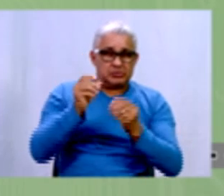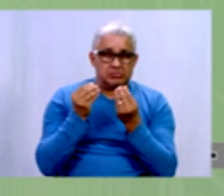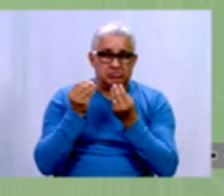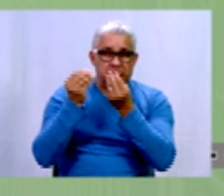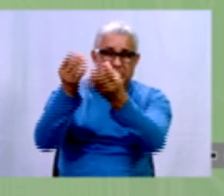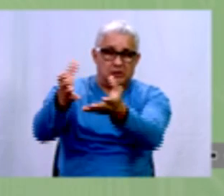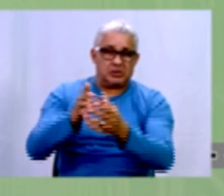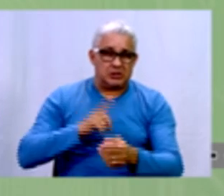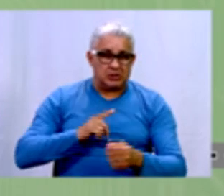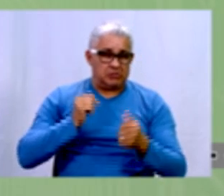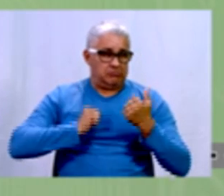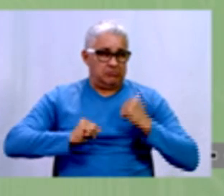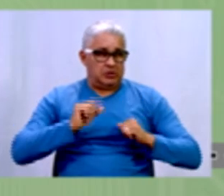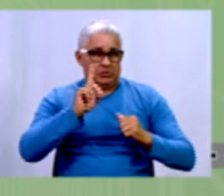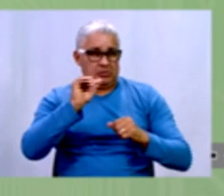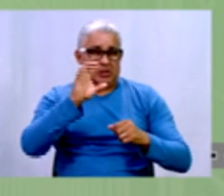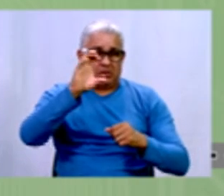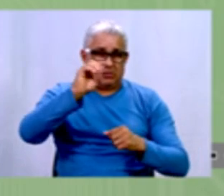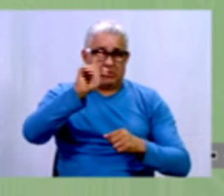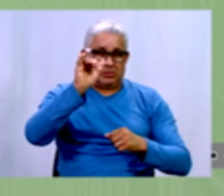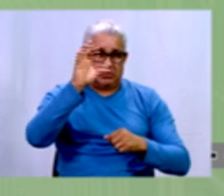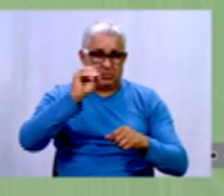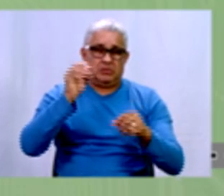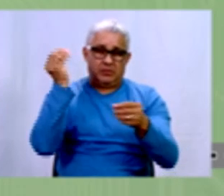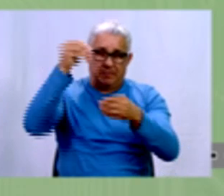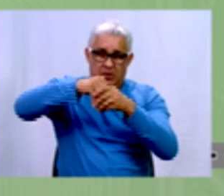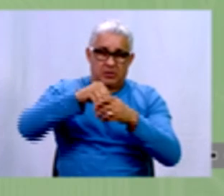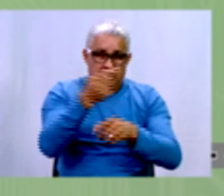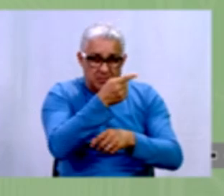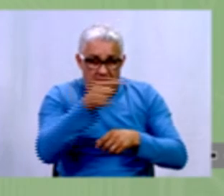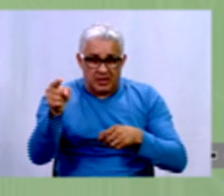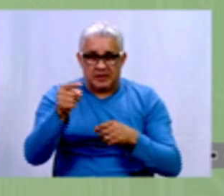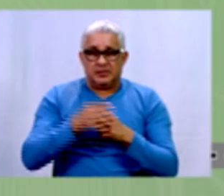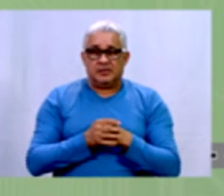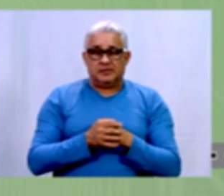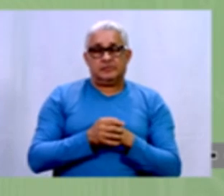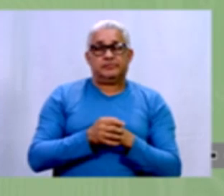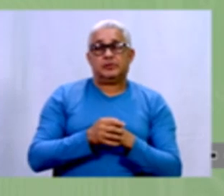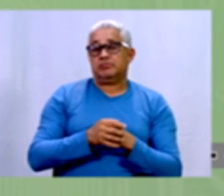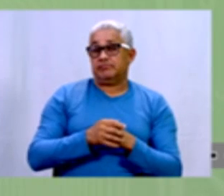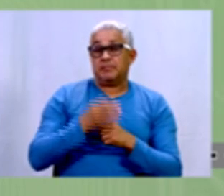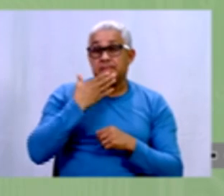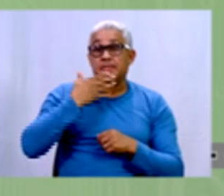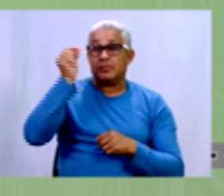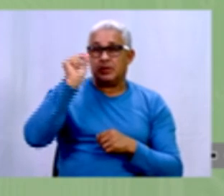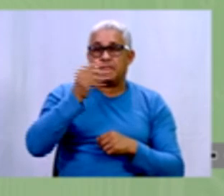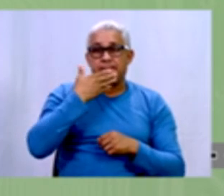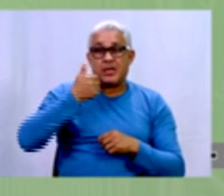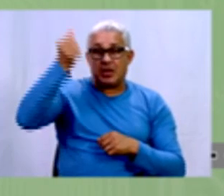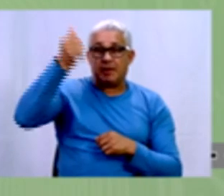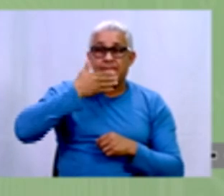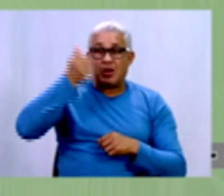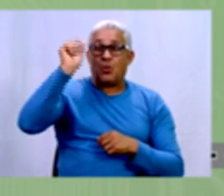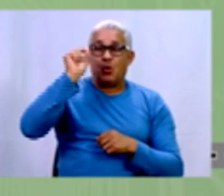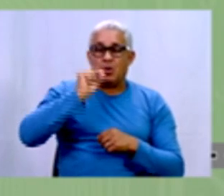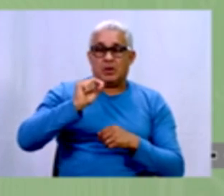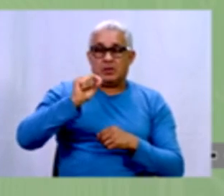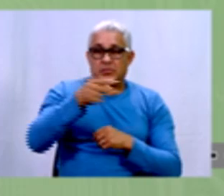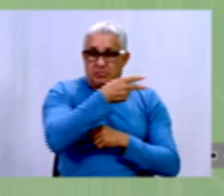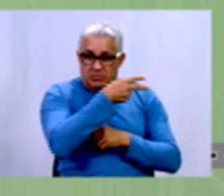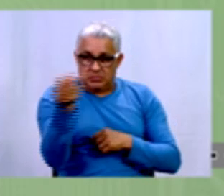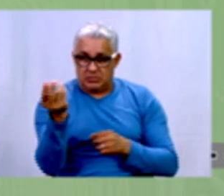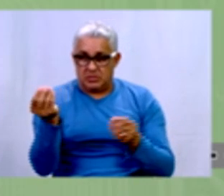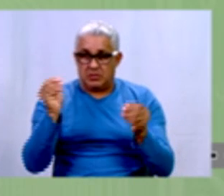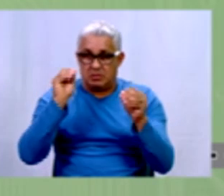seja, se temos uma expectativa de codificar de 1 semana, então o ideal é nós dobrarmos isso para 2 semanas,